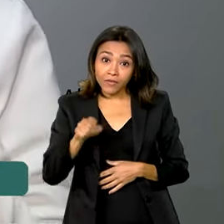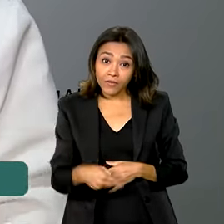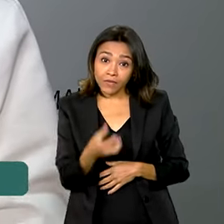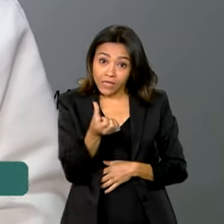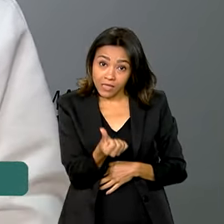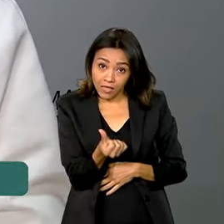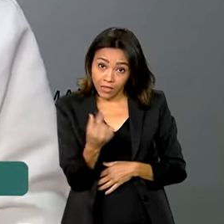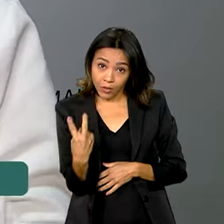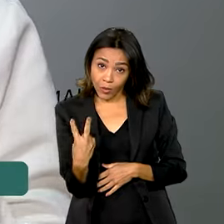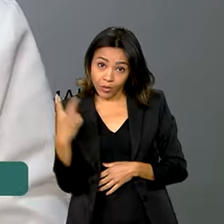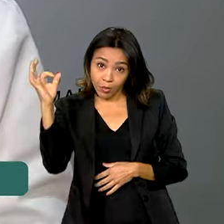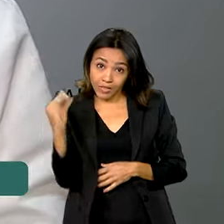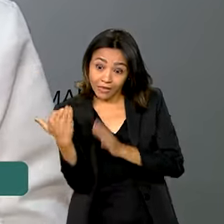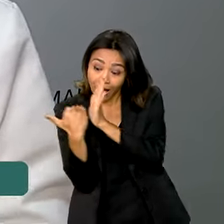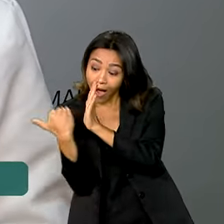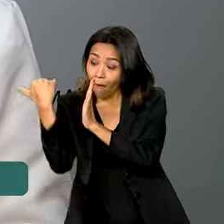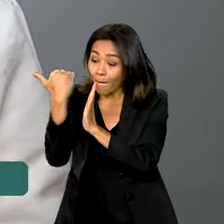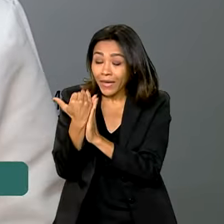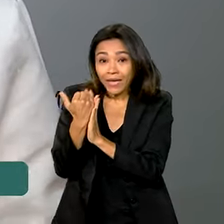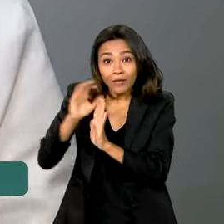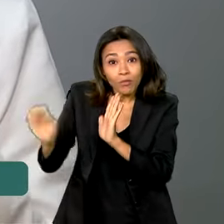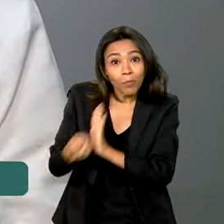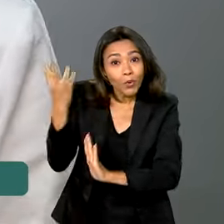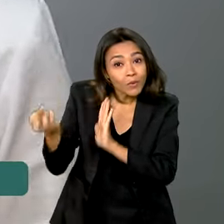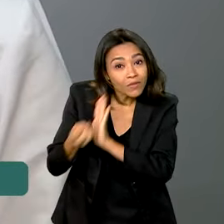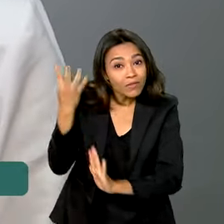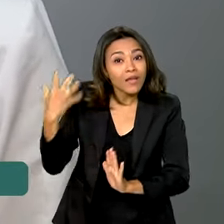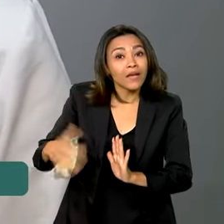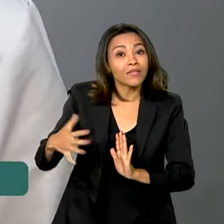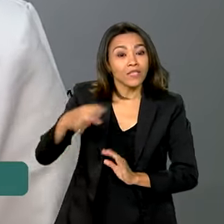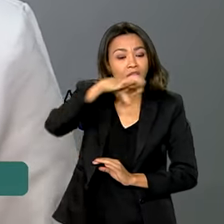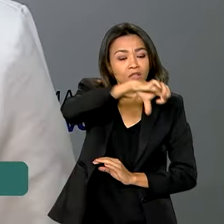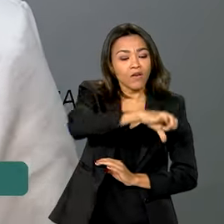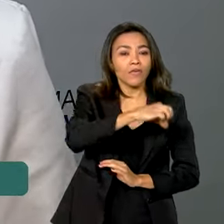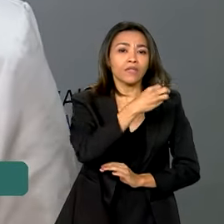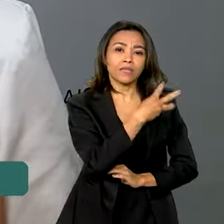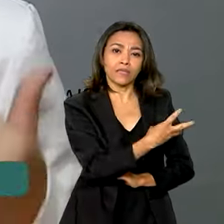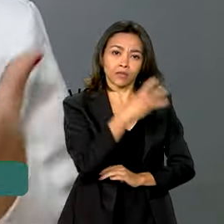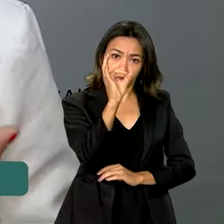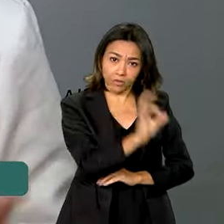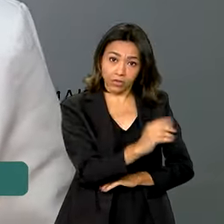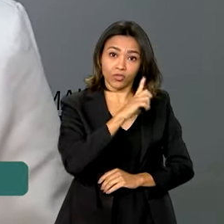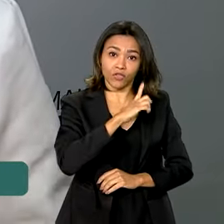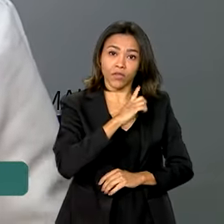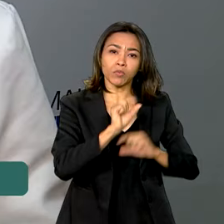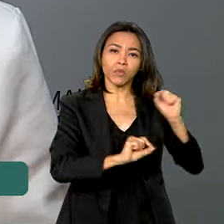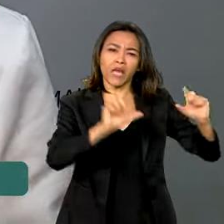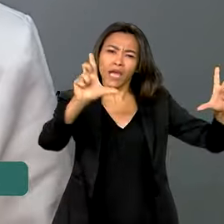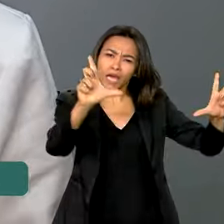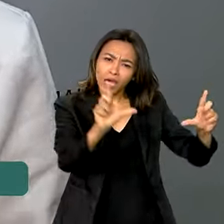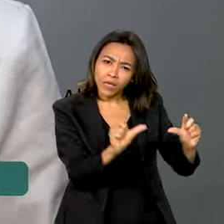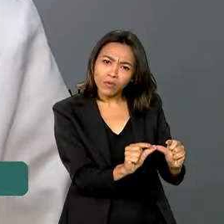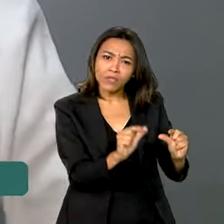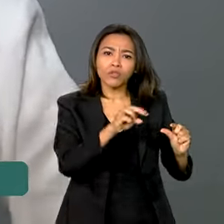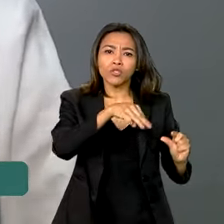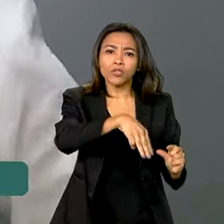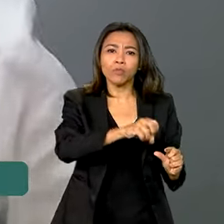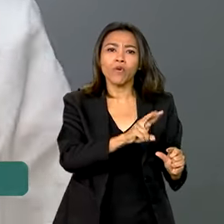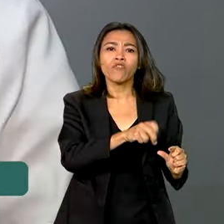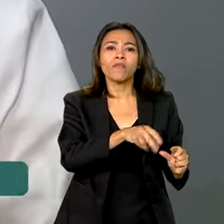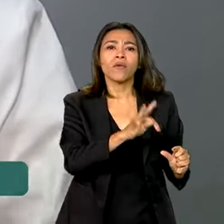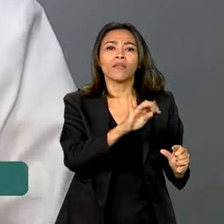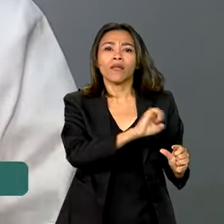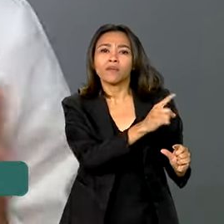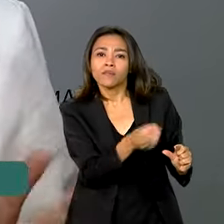42,62% de aumento, gente, de produtividade. E 93% nós tivemos de redução de movimentação. Então,